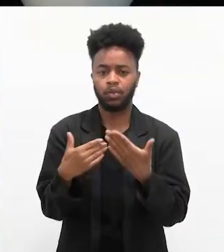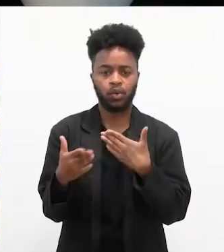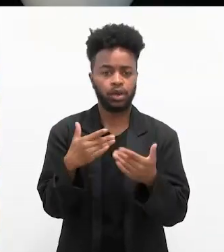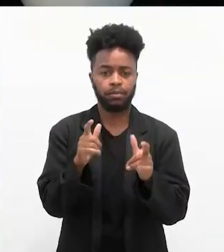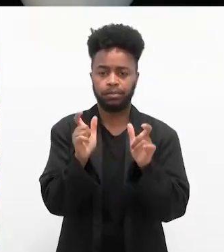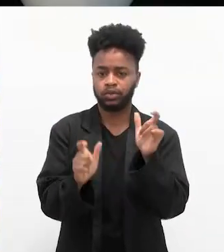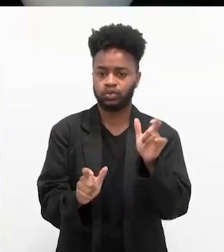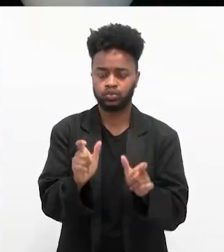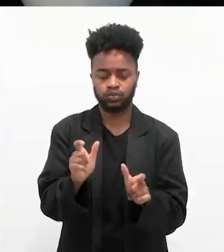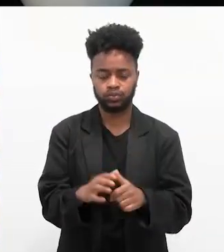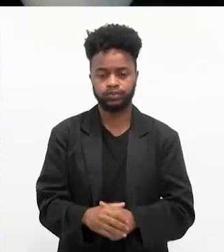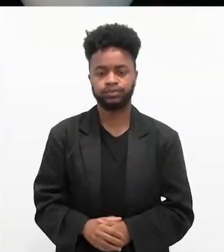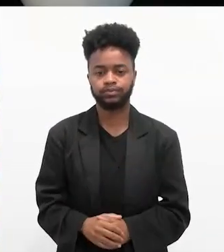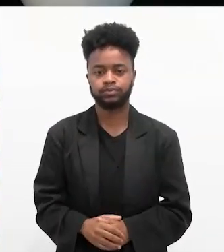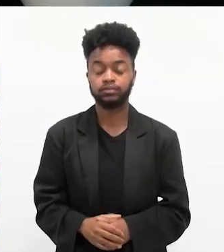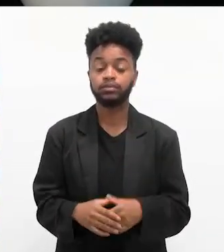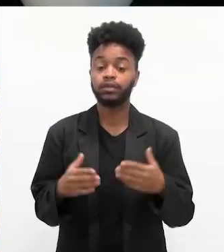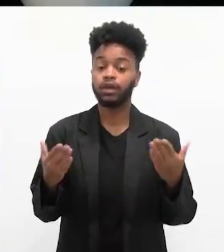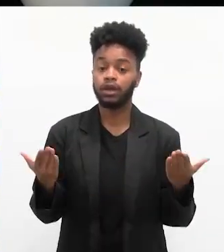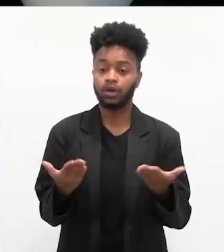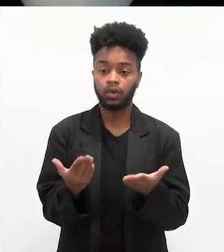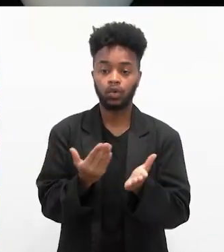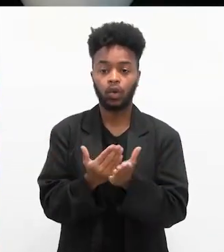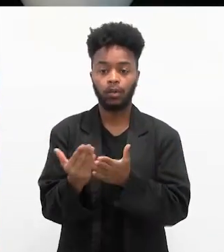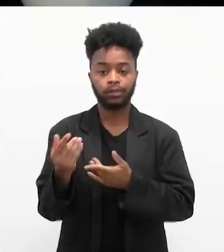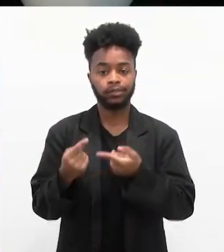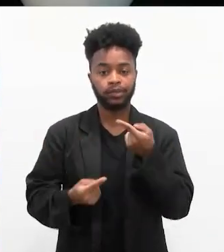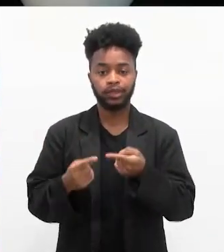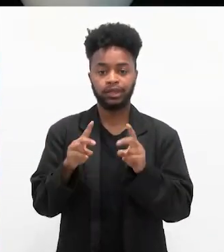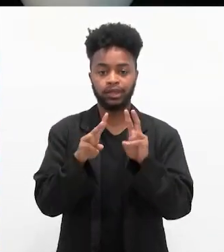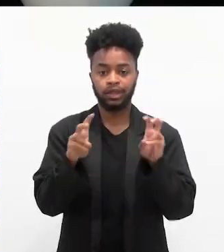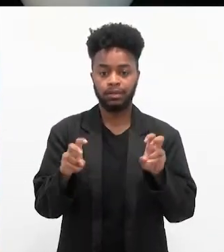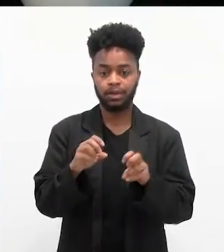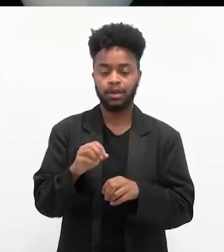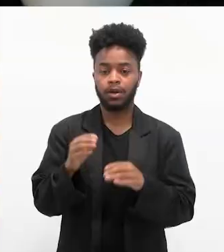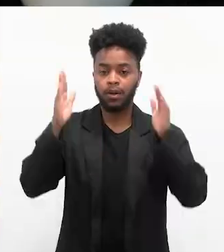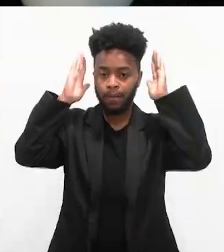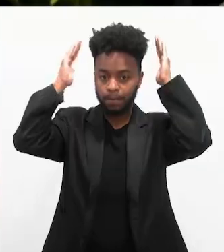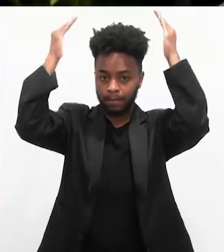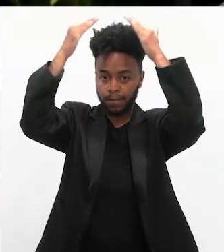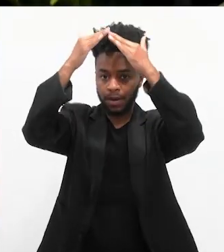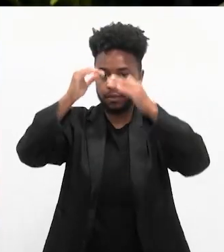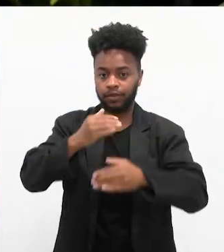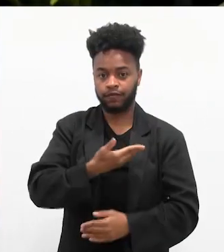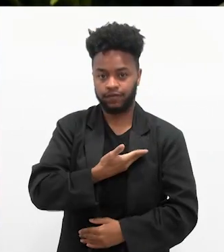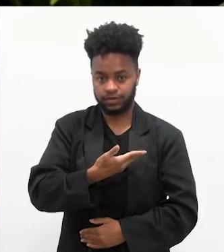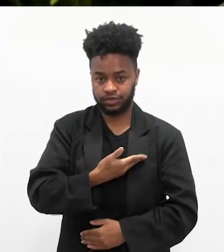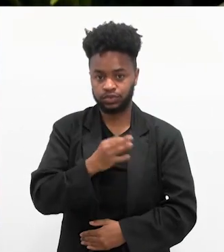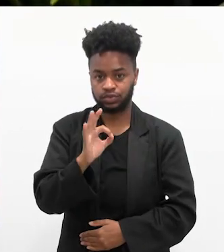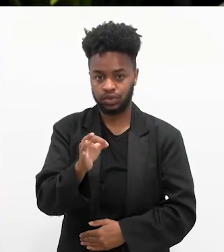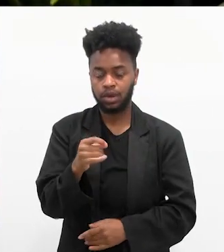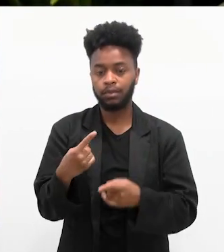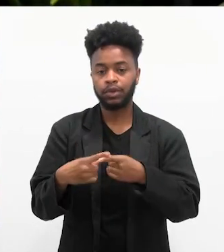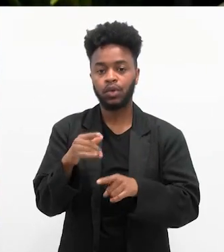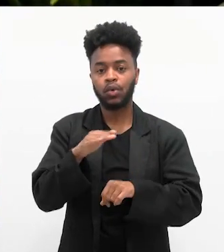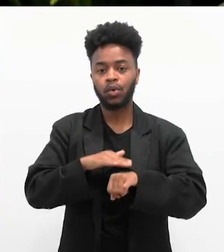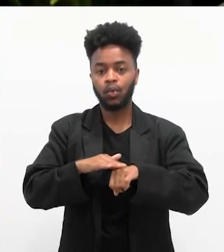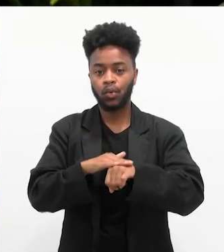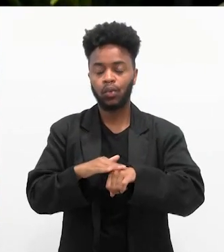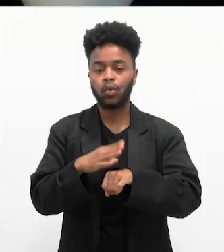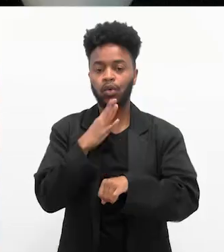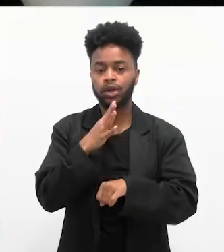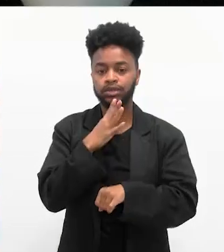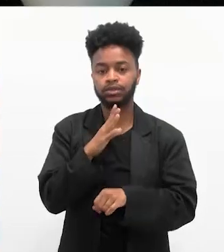as pessoas. E aí agora vamos começar pelo Papa Francisco. Você conheceu o Papa